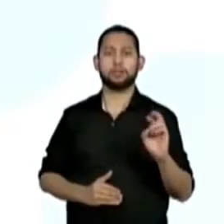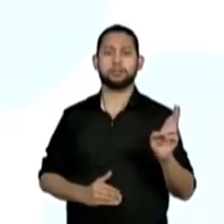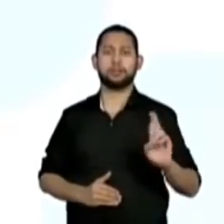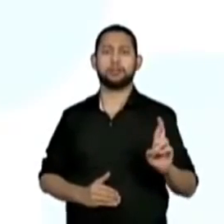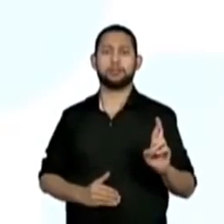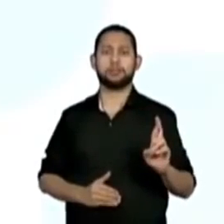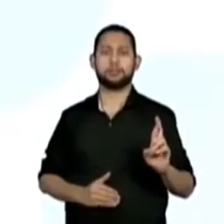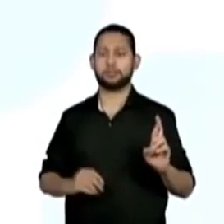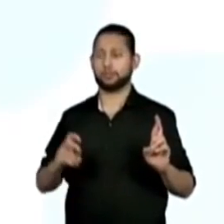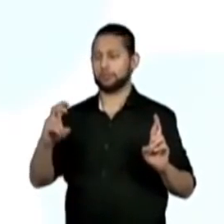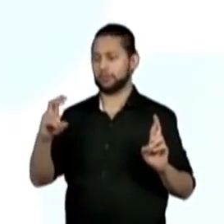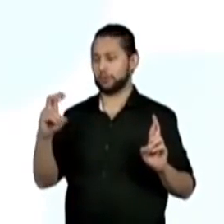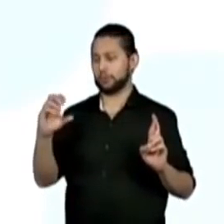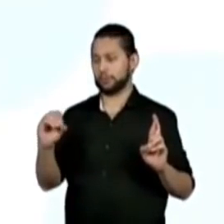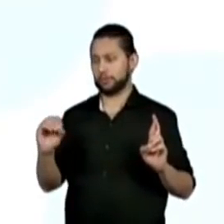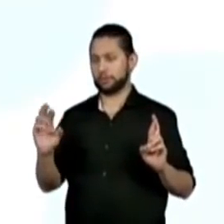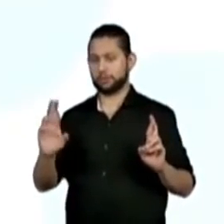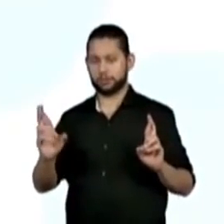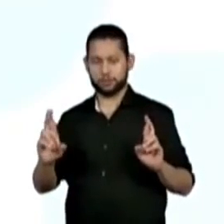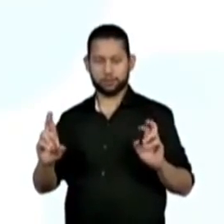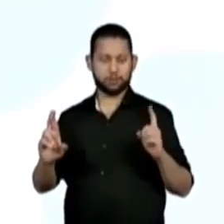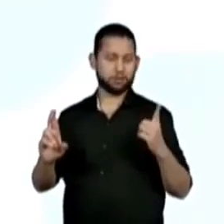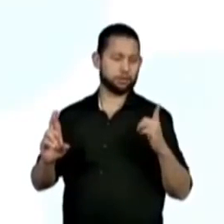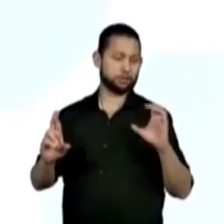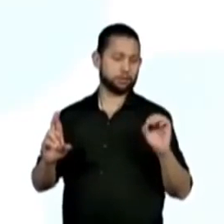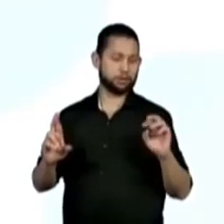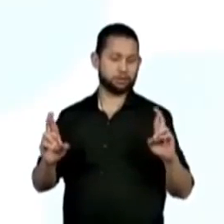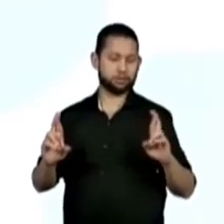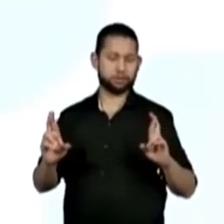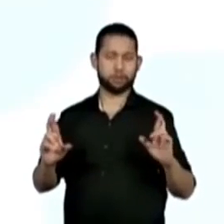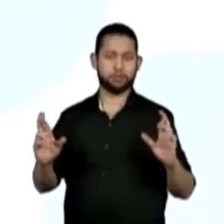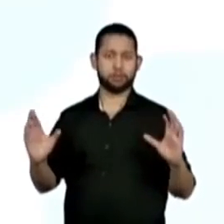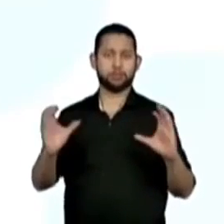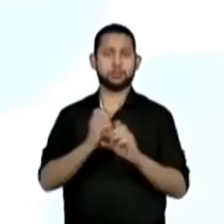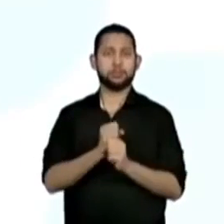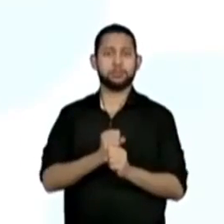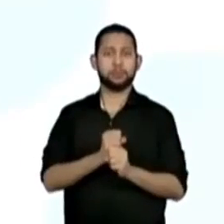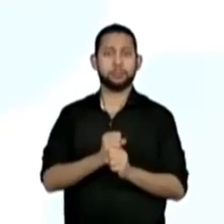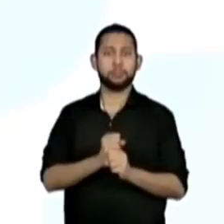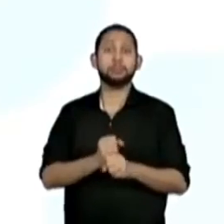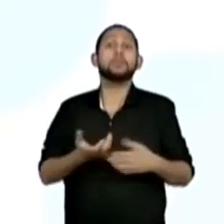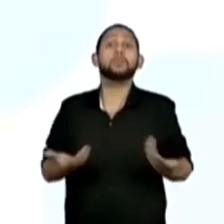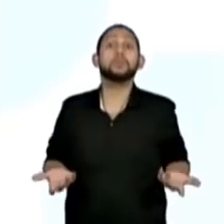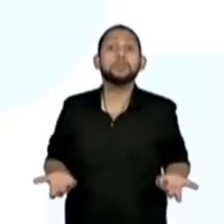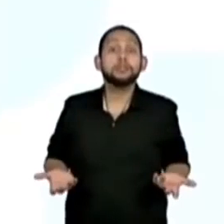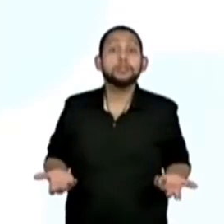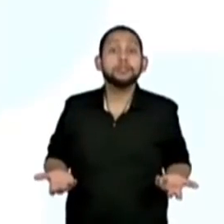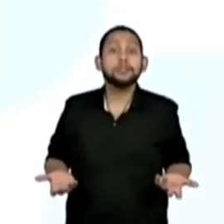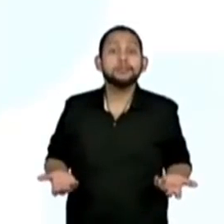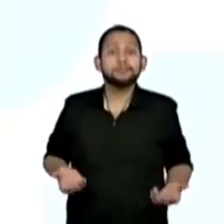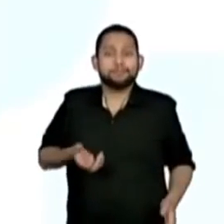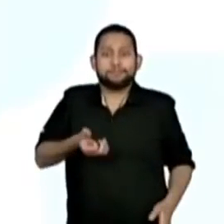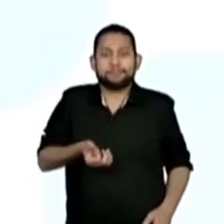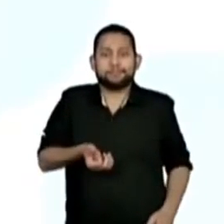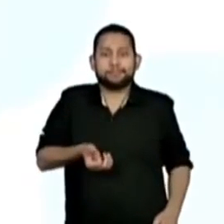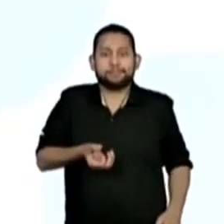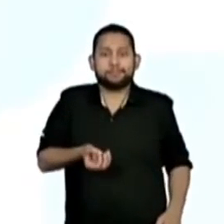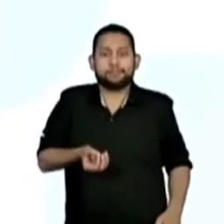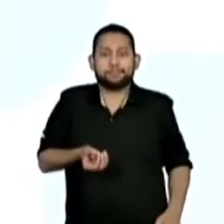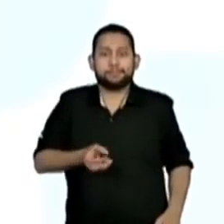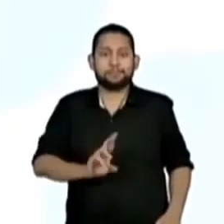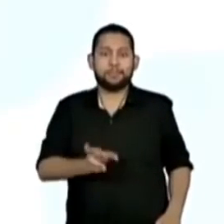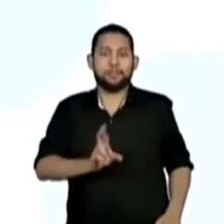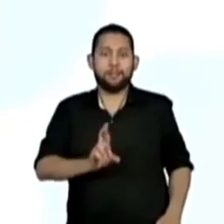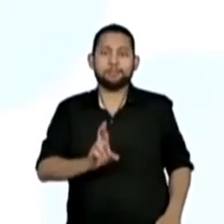1 então eu somo 50 mais 10 e tenho aqui o